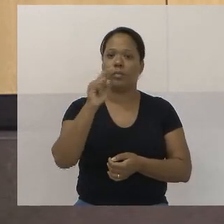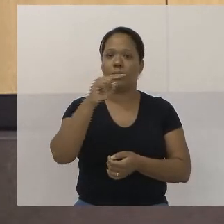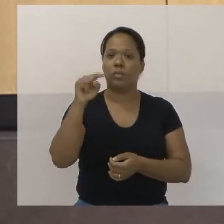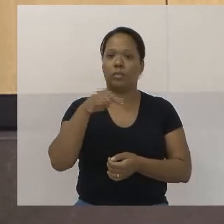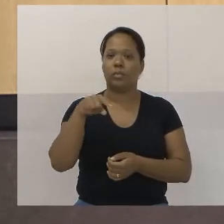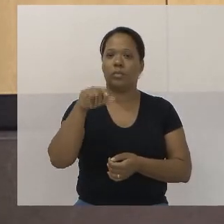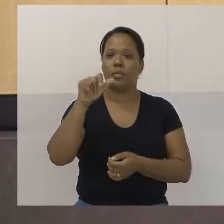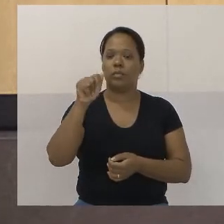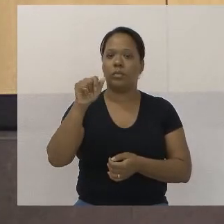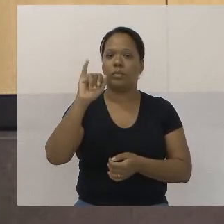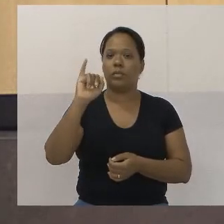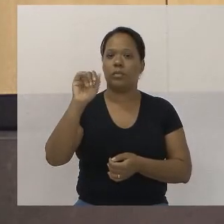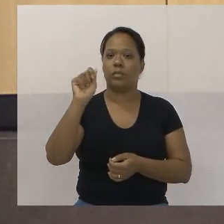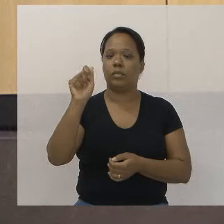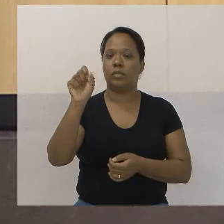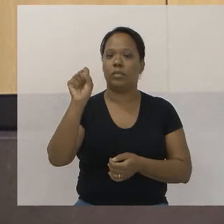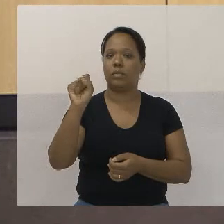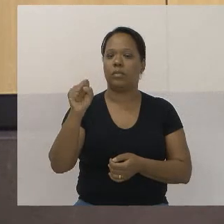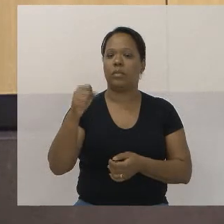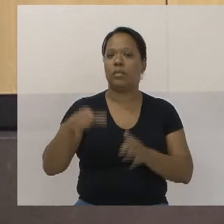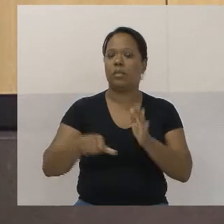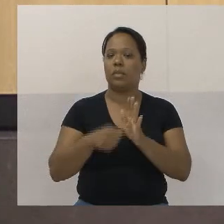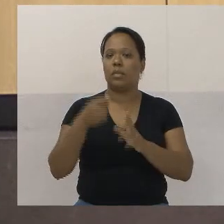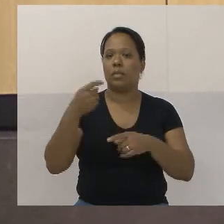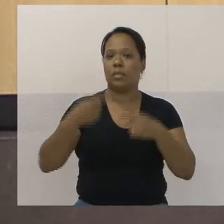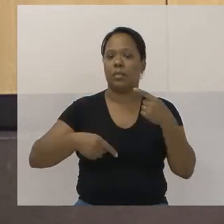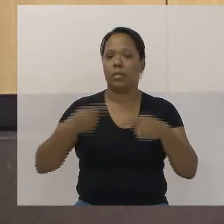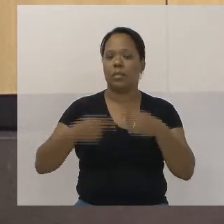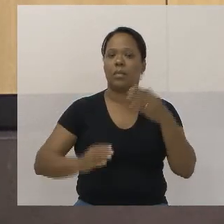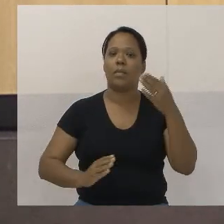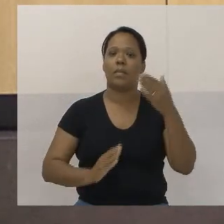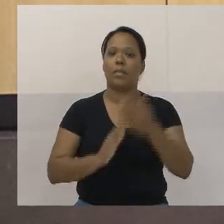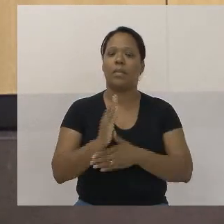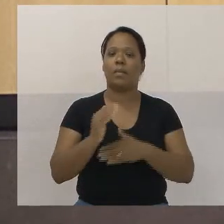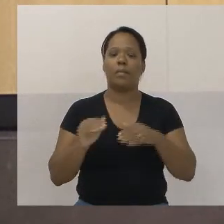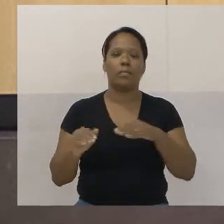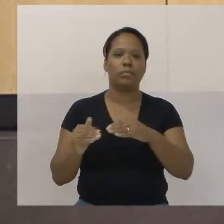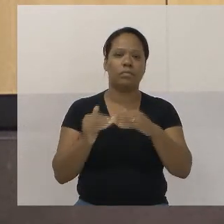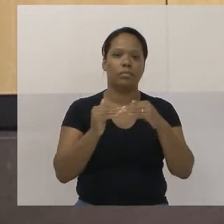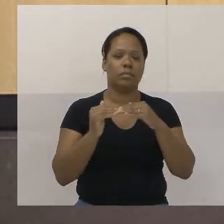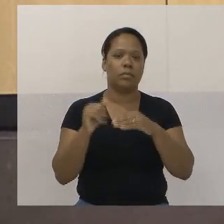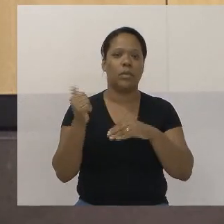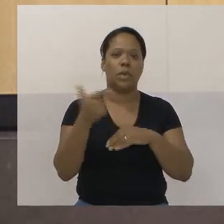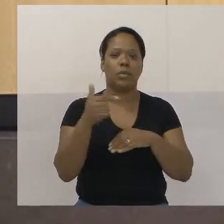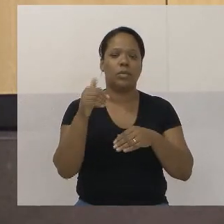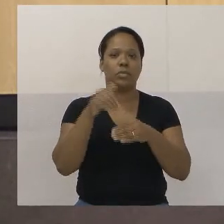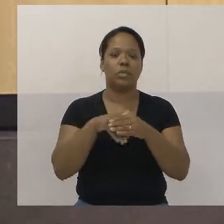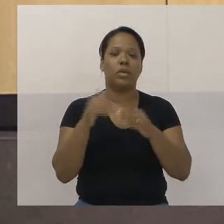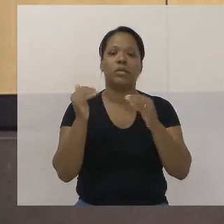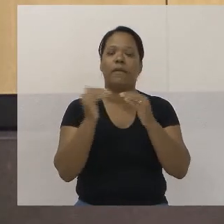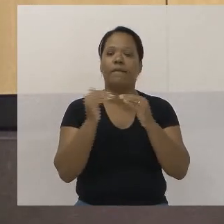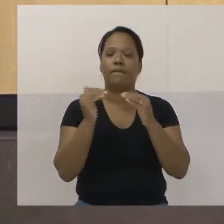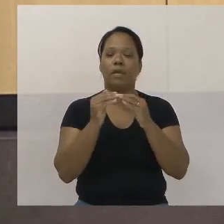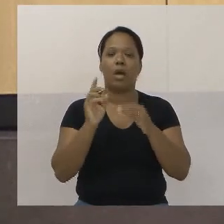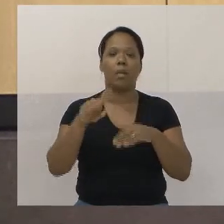santana primeira discussão aprovado por unanimidade 12 votos favoráveis próximo